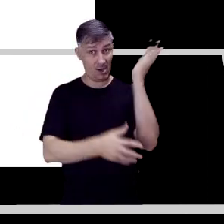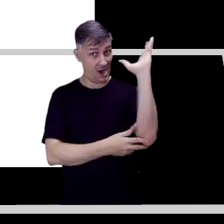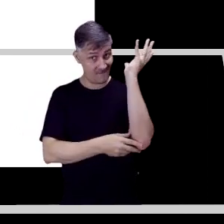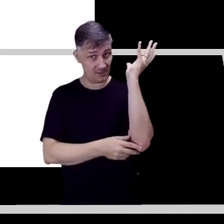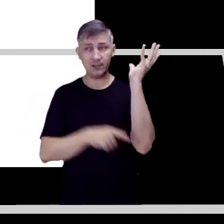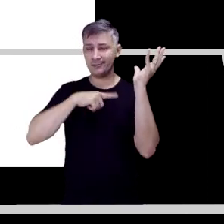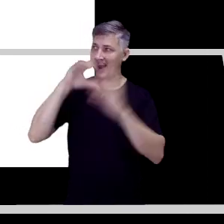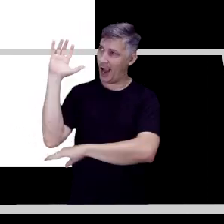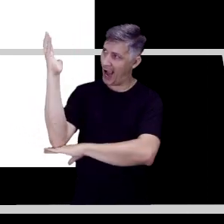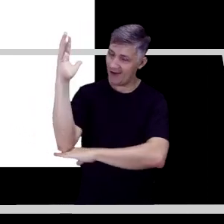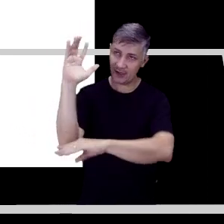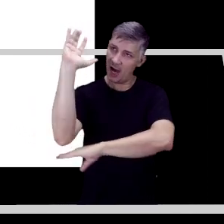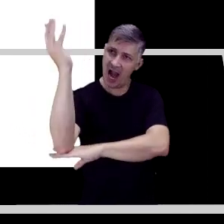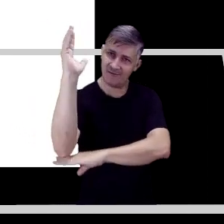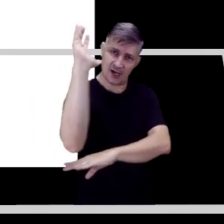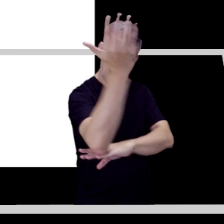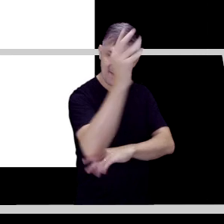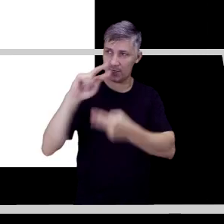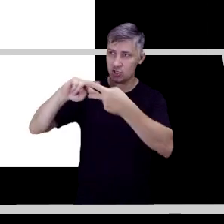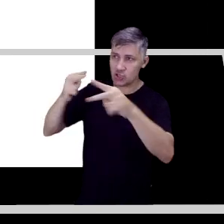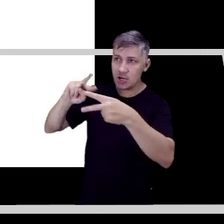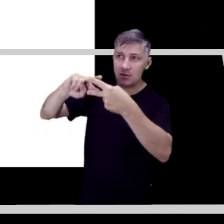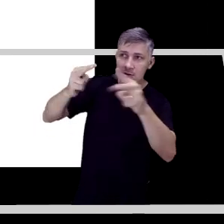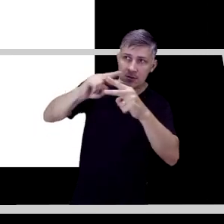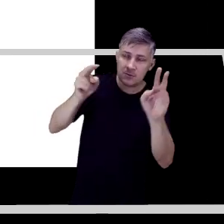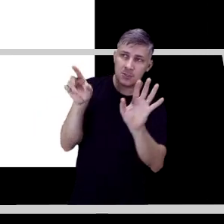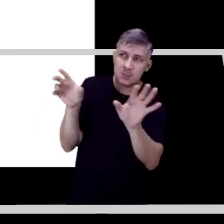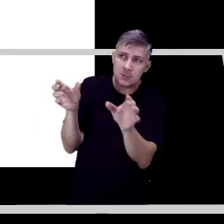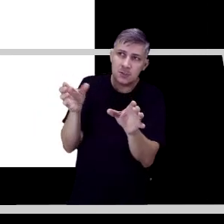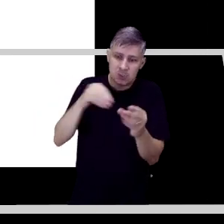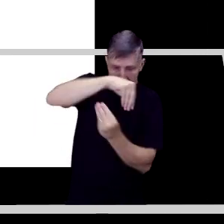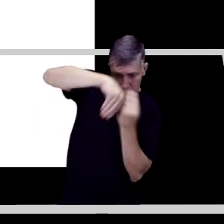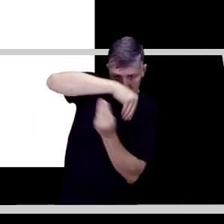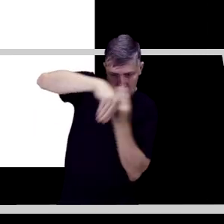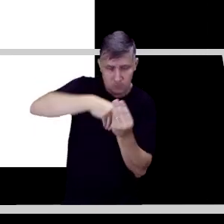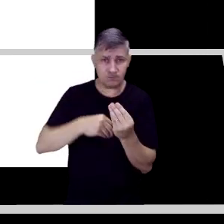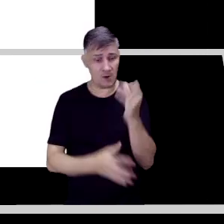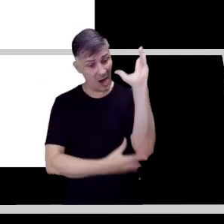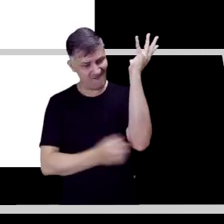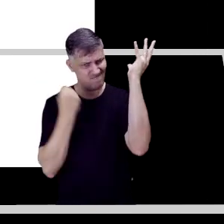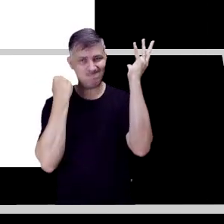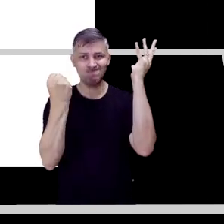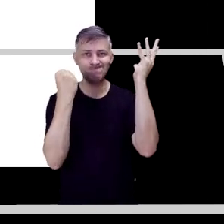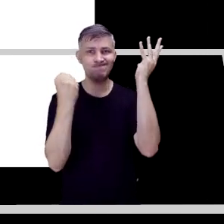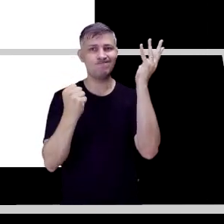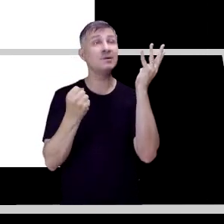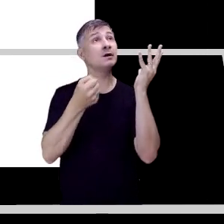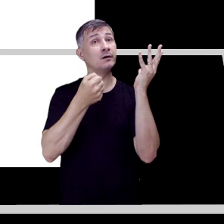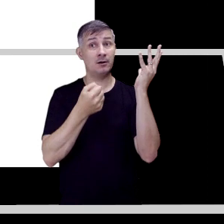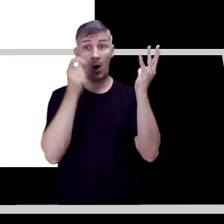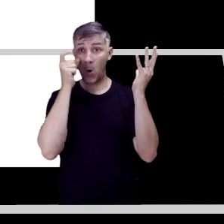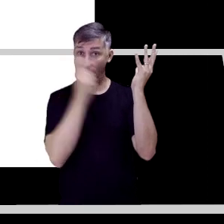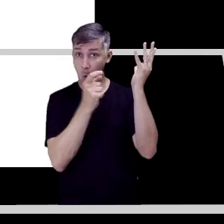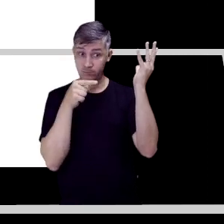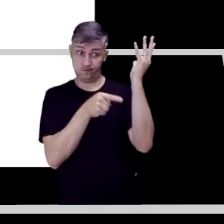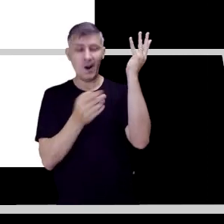tem cruzamento entre diversos, para que diversas características das árvores que sejam